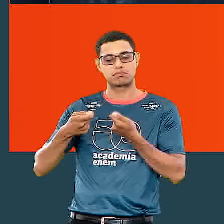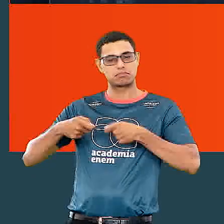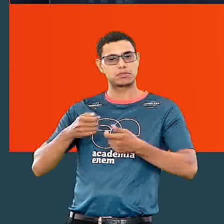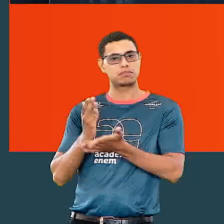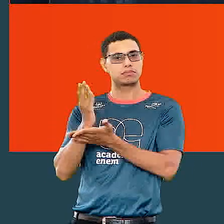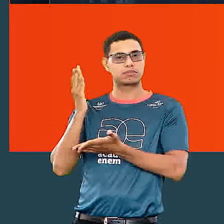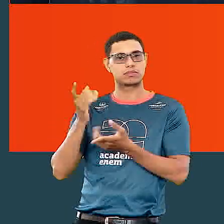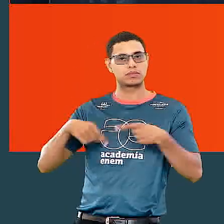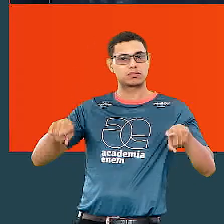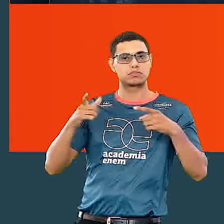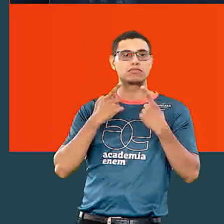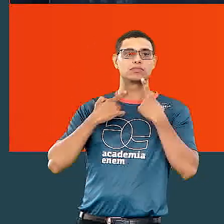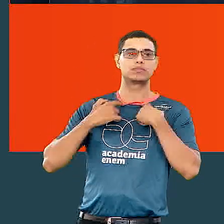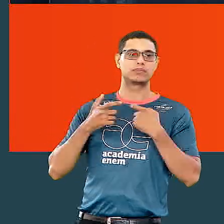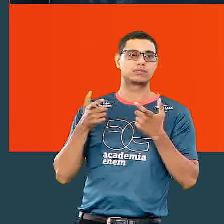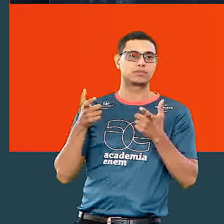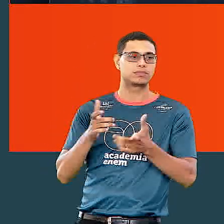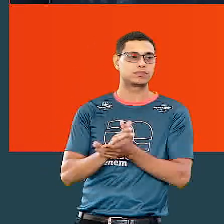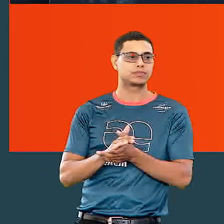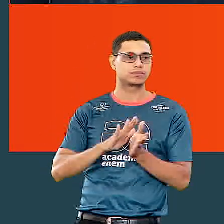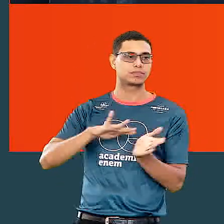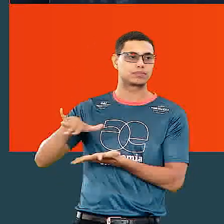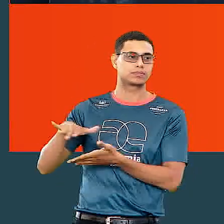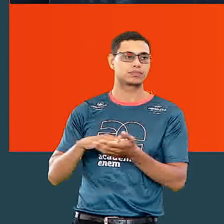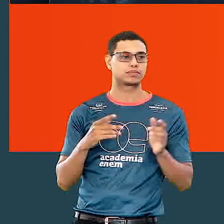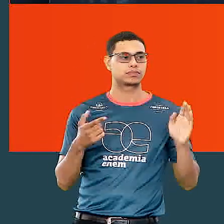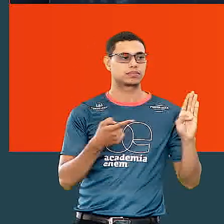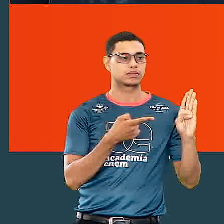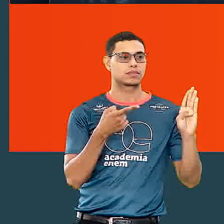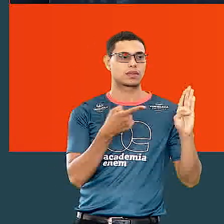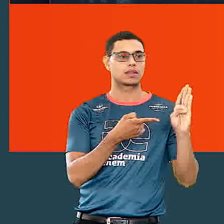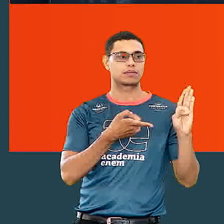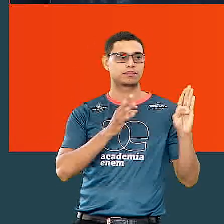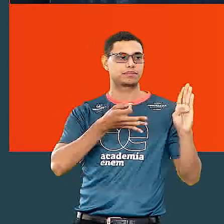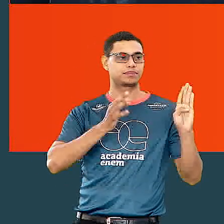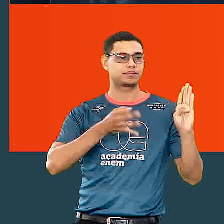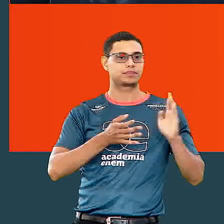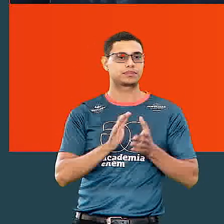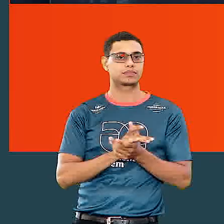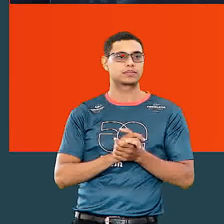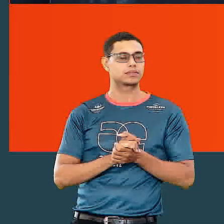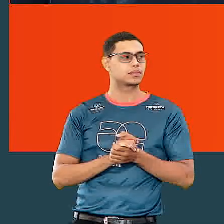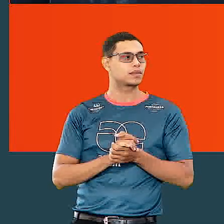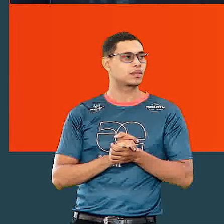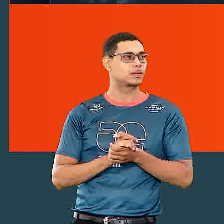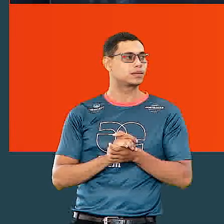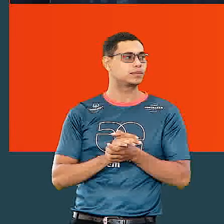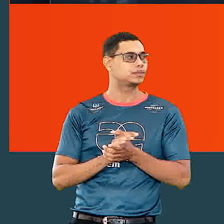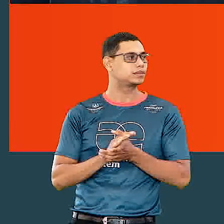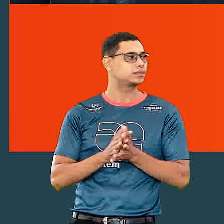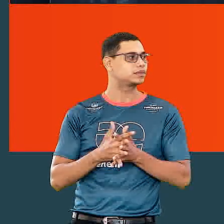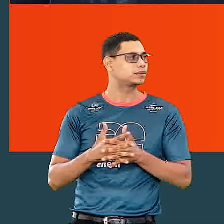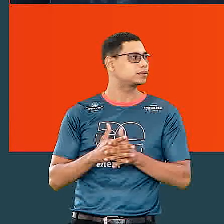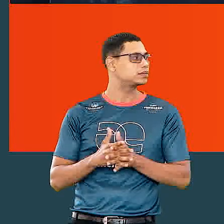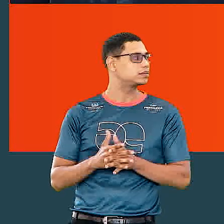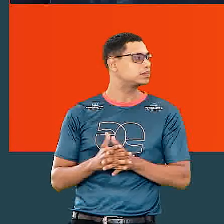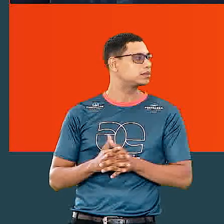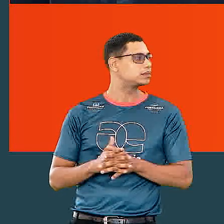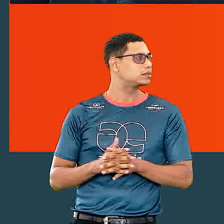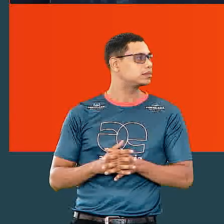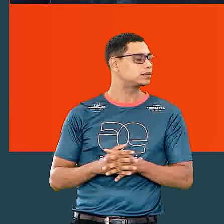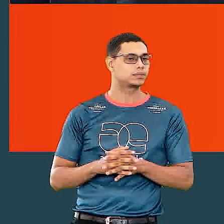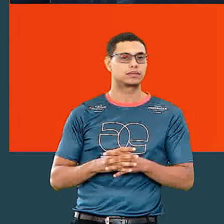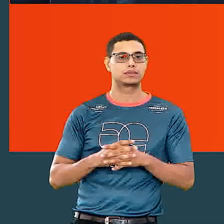gente quer passar. Bora. Então, ó, letra B. B de bom demais. Vai marcando, amore. Bora.